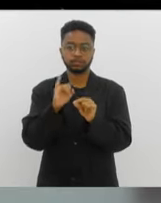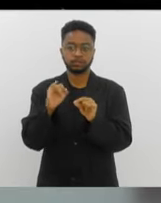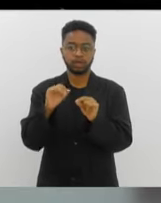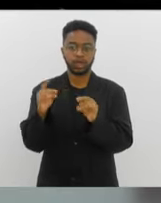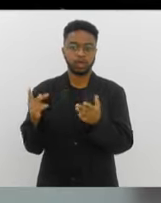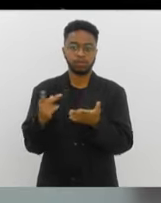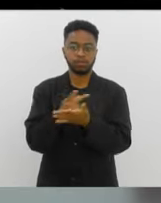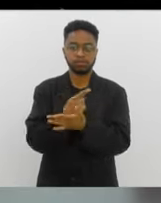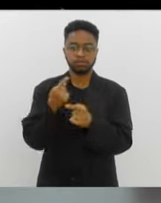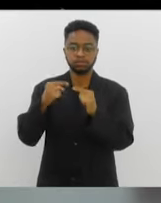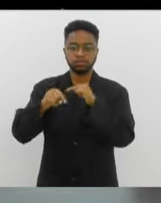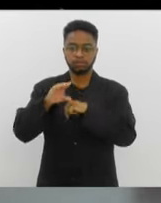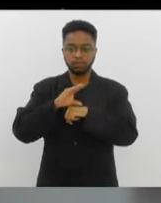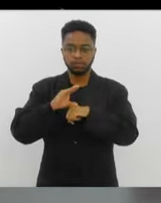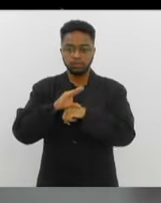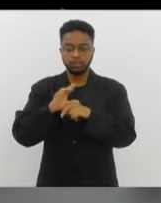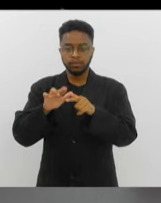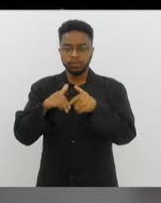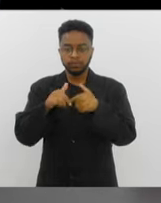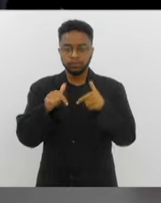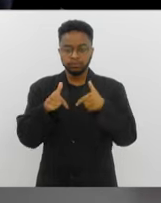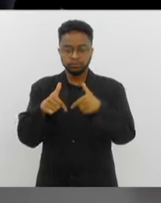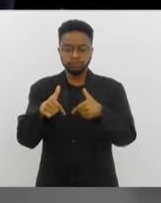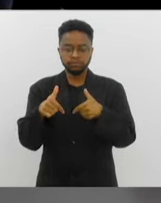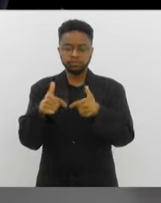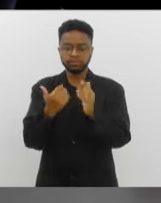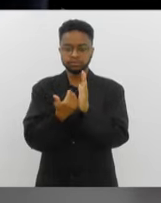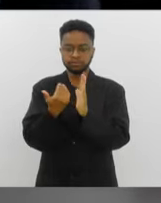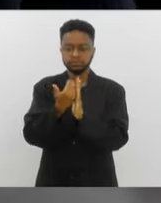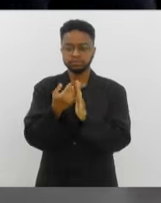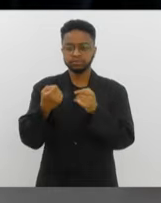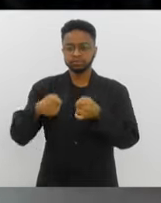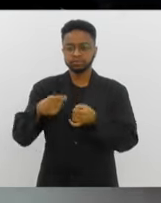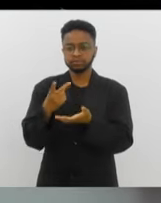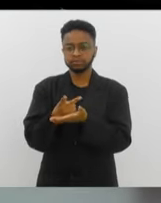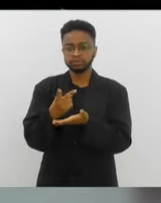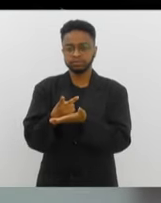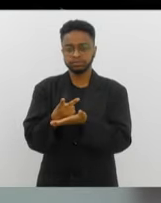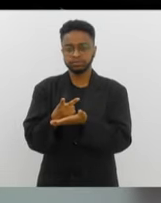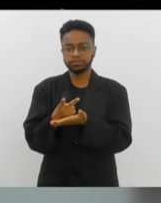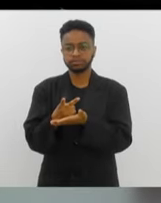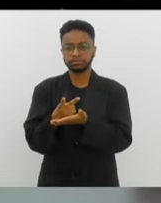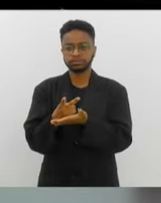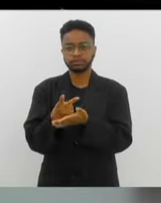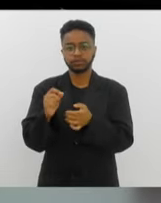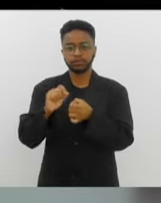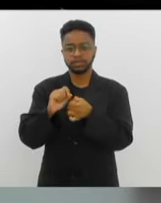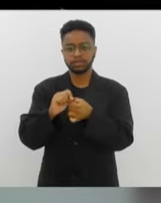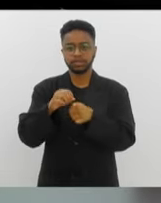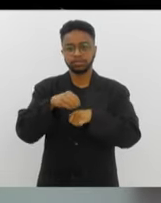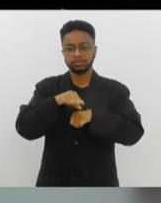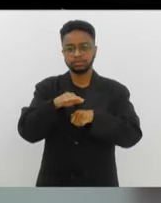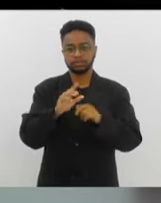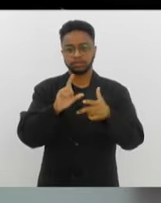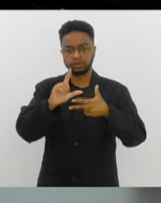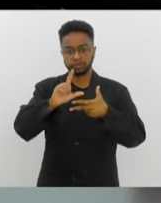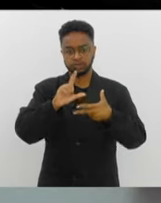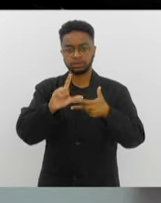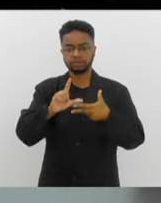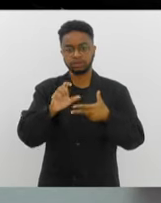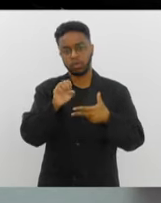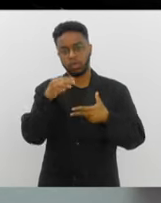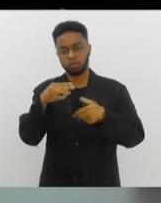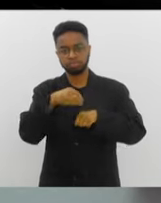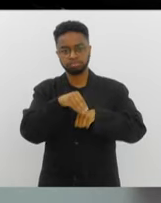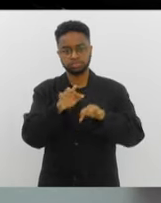incondicionalidade for por conta do vício de iniciativa, caberá sempre para prestigiar o colega fazer a TIL, né? Perfeito. Ou TIS,